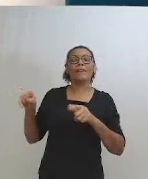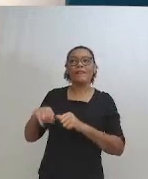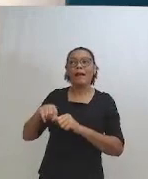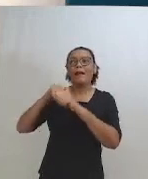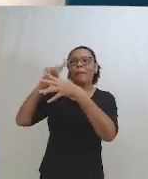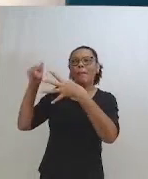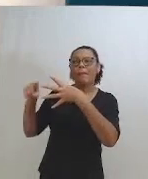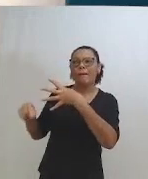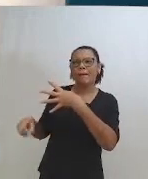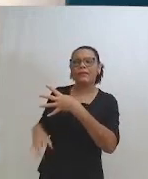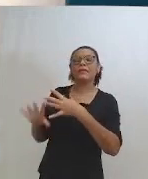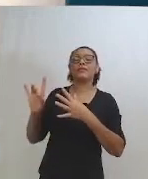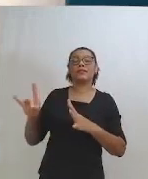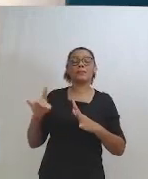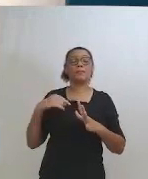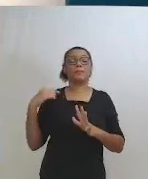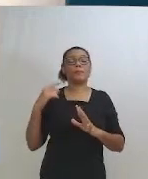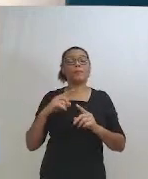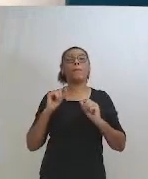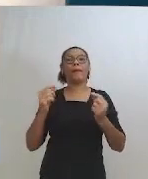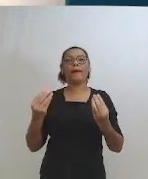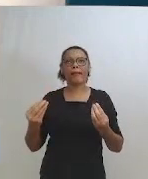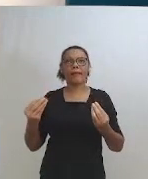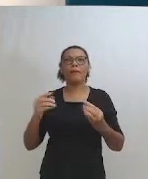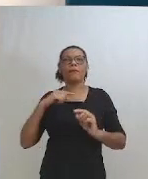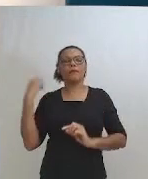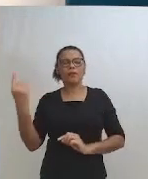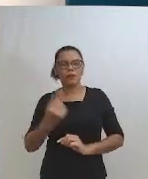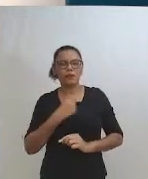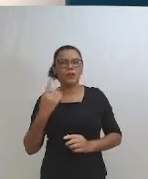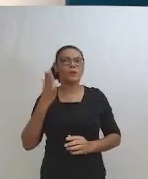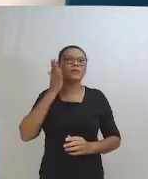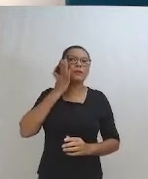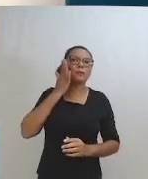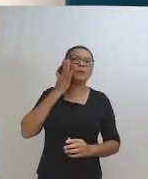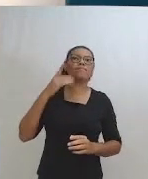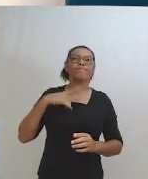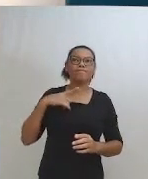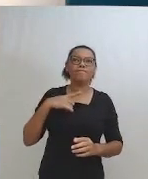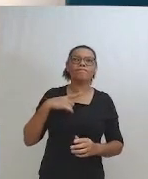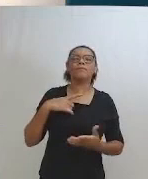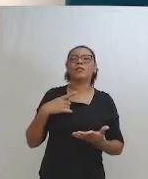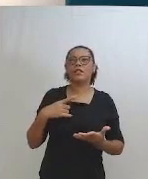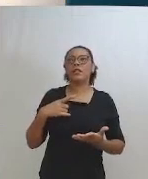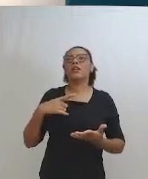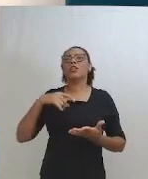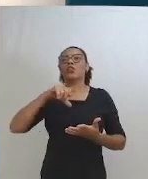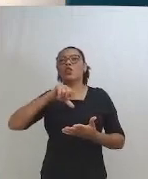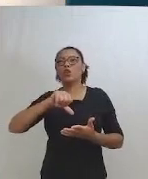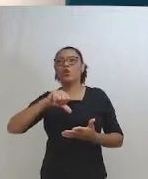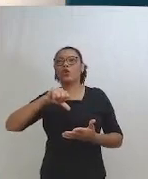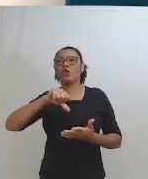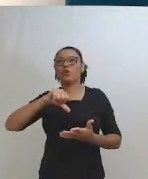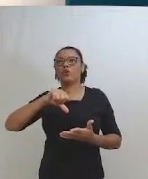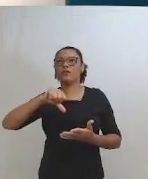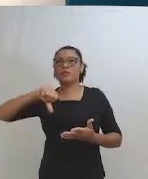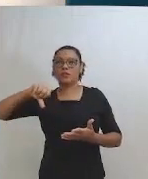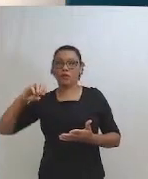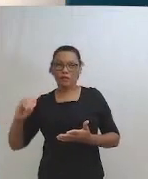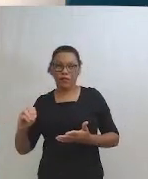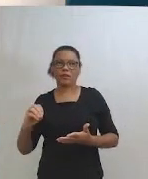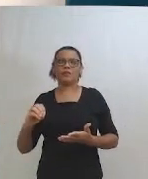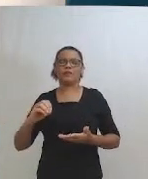nós, sabendo da existência do tema de repercussão geral 990 do Supremo Tribunal Federal,